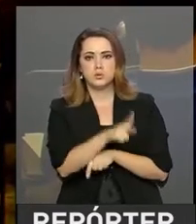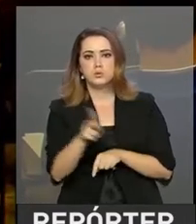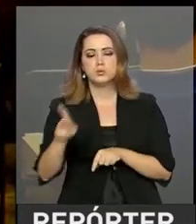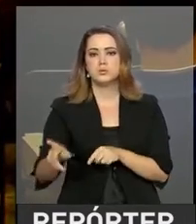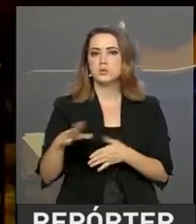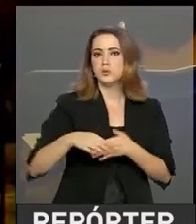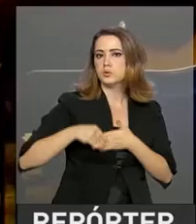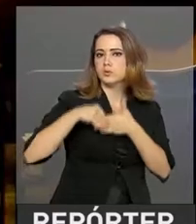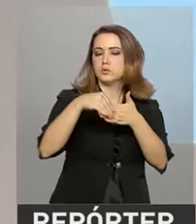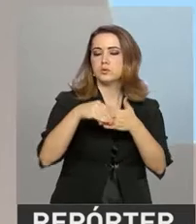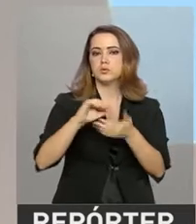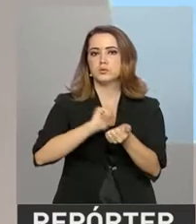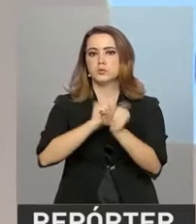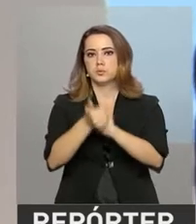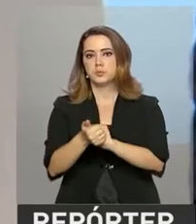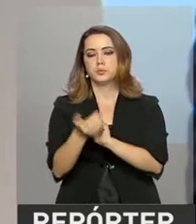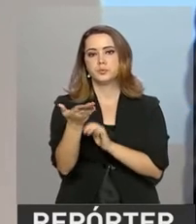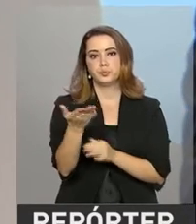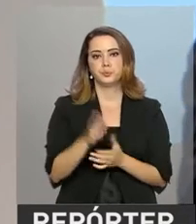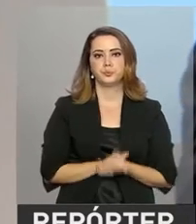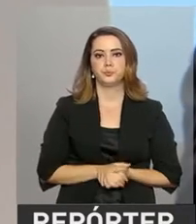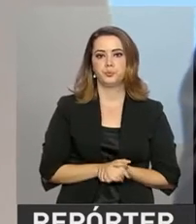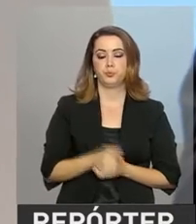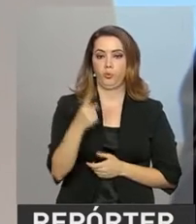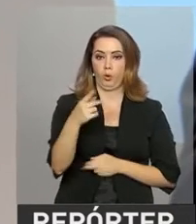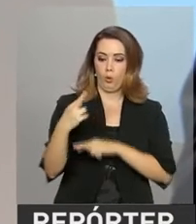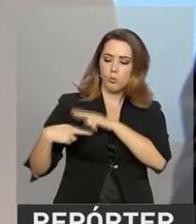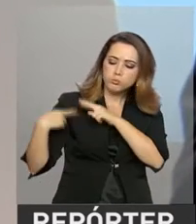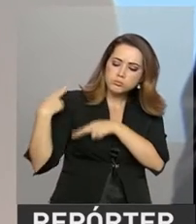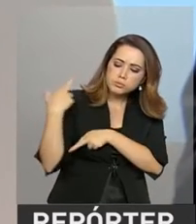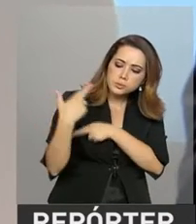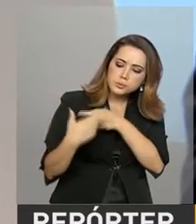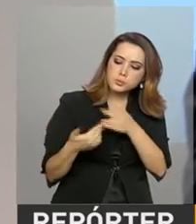e líderes do esporte. Um dos grandes legados que nós